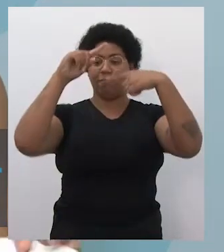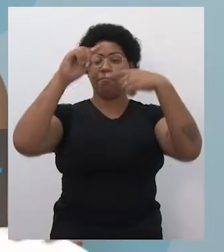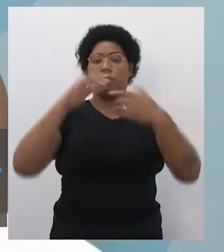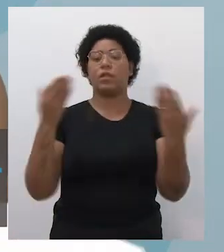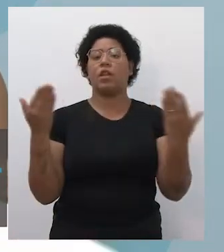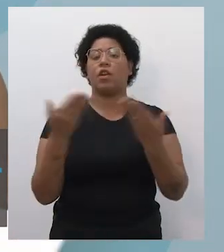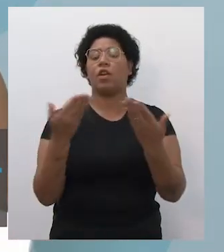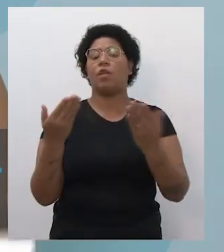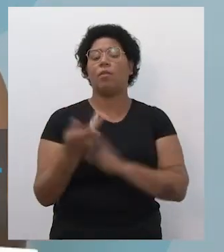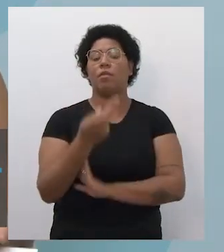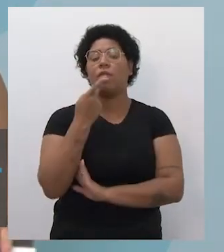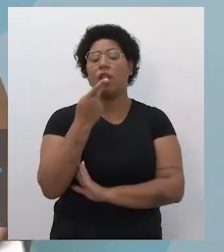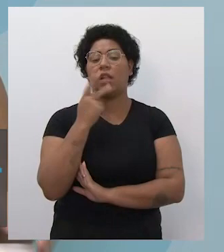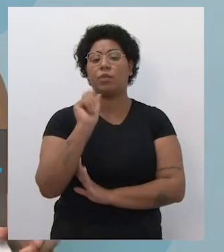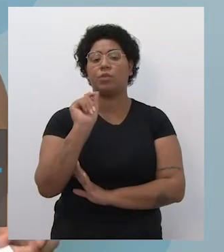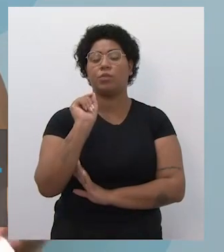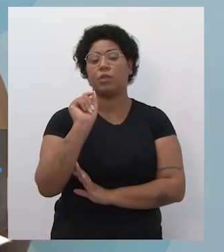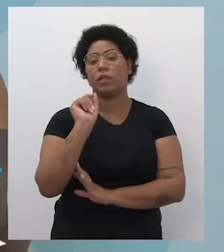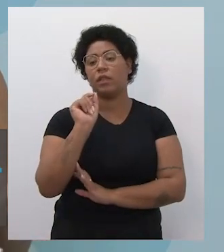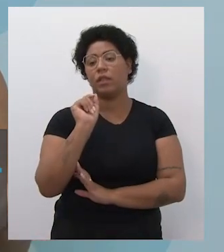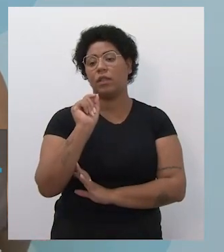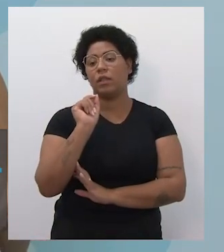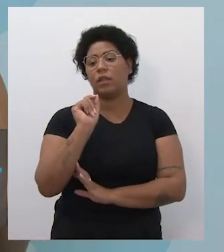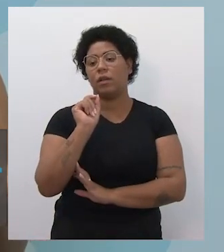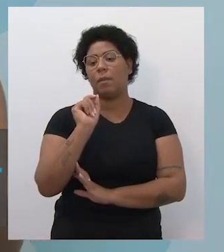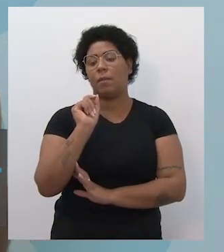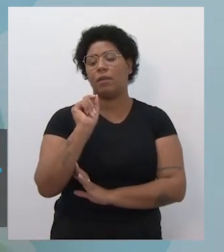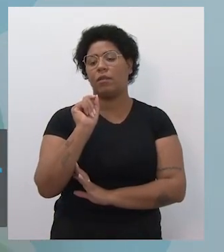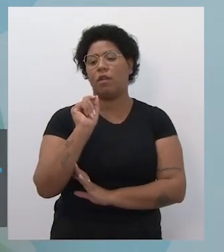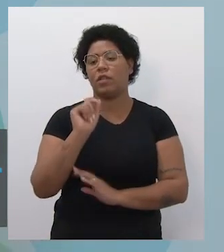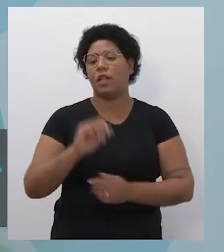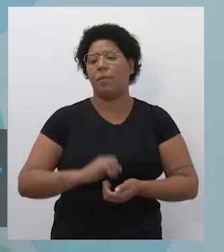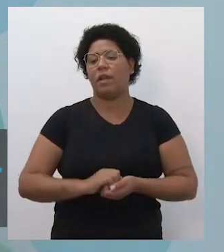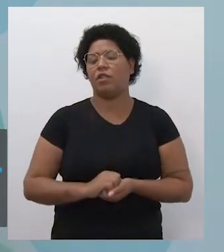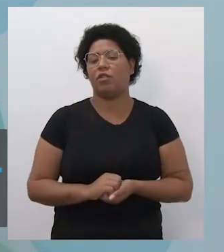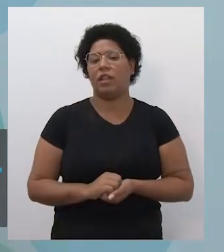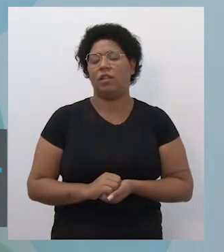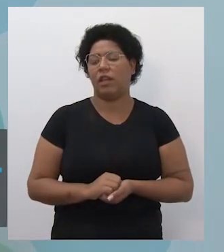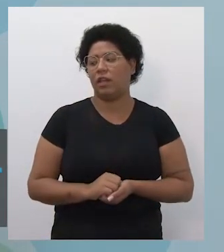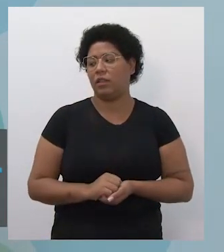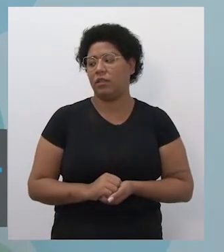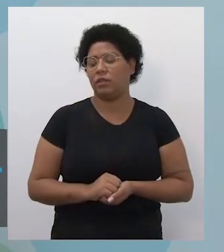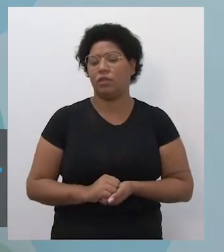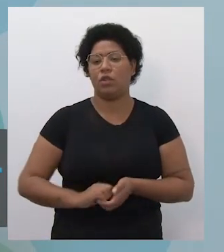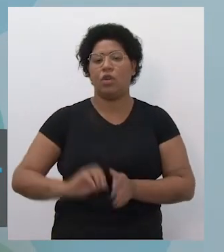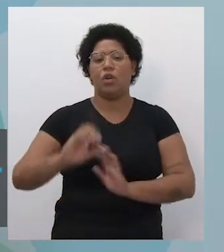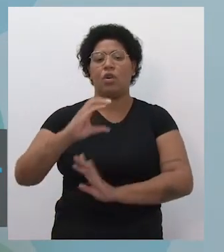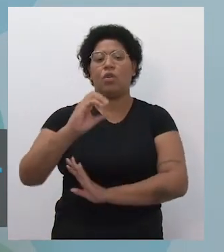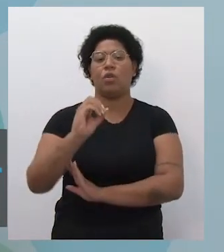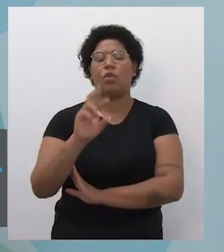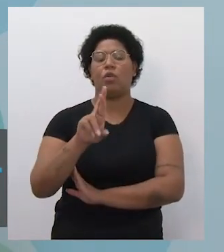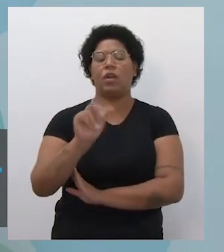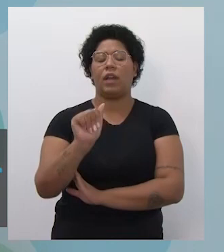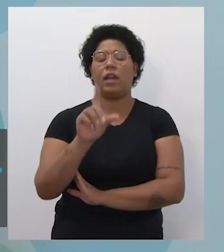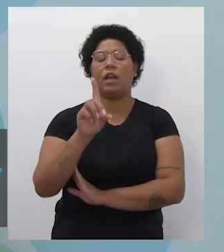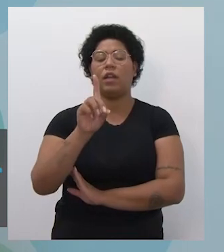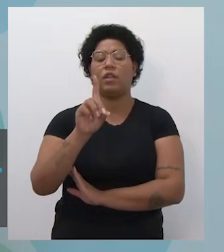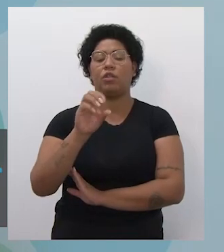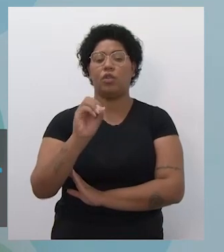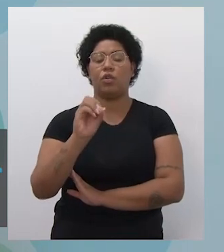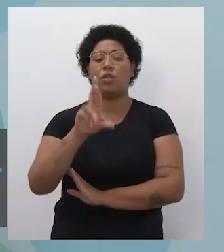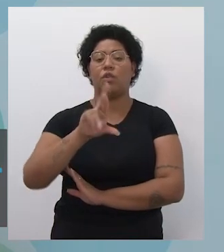falar um pouquinho agora sobre curadoria, né? Tanto a curadoria do professor quanto do estudante, porque a curadoria